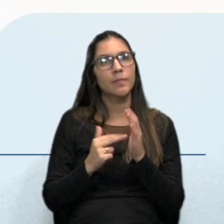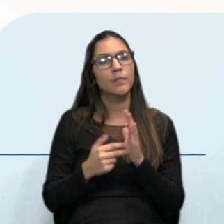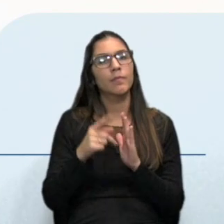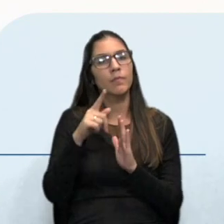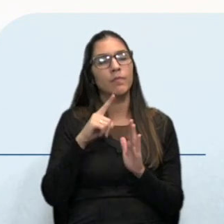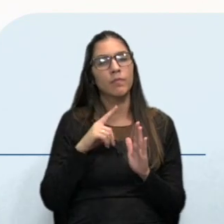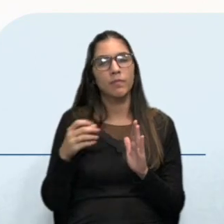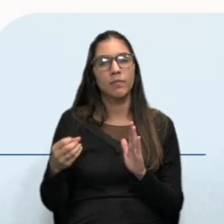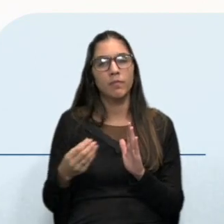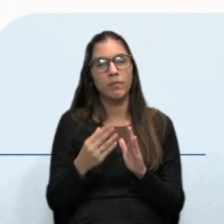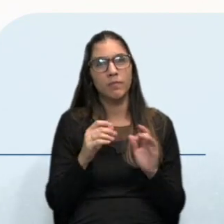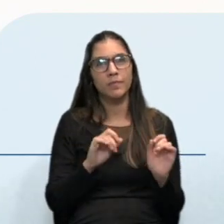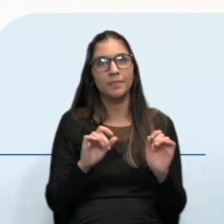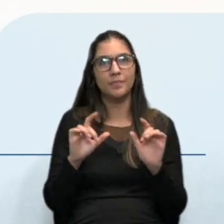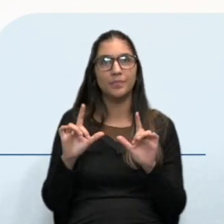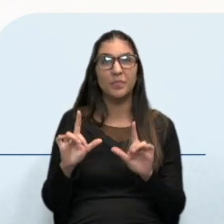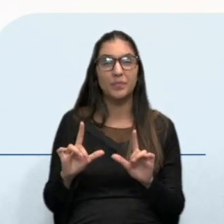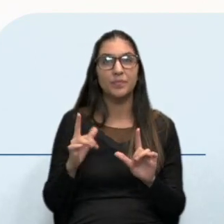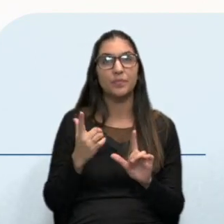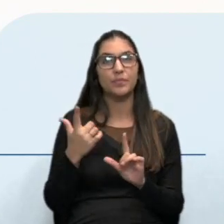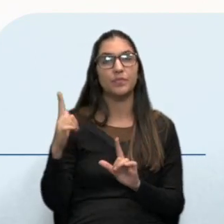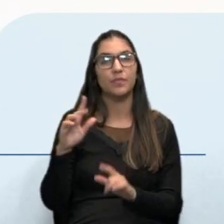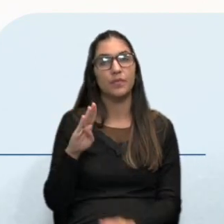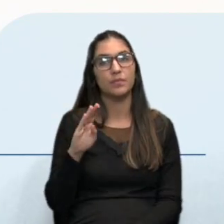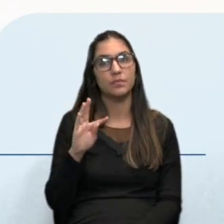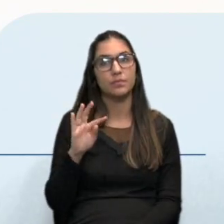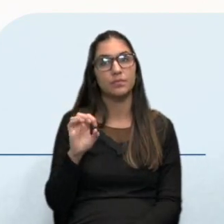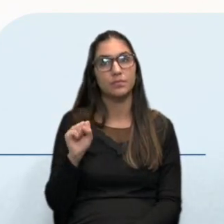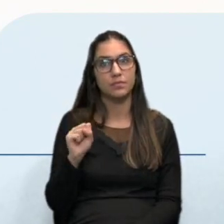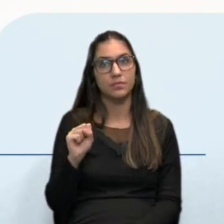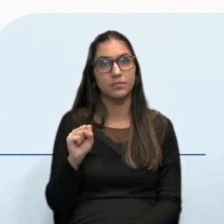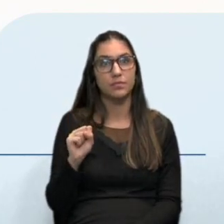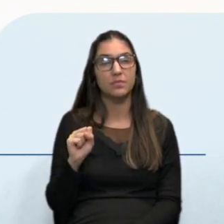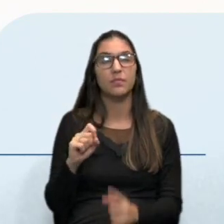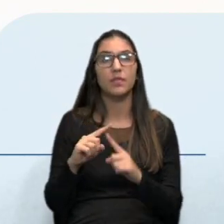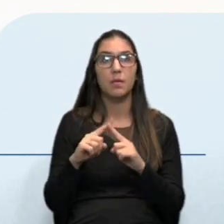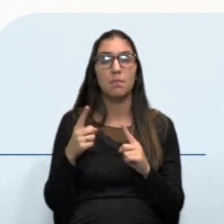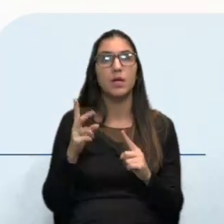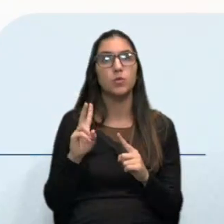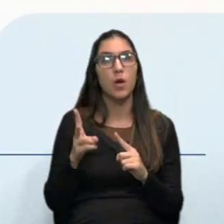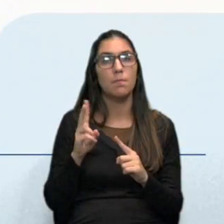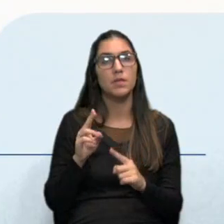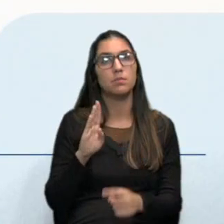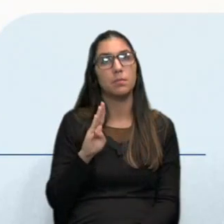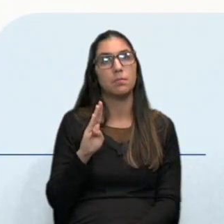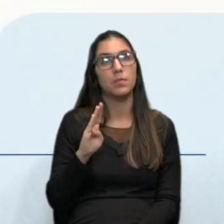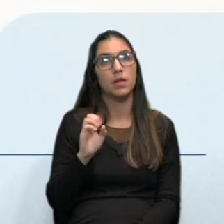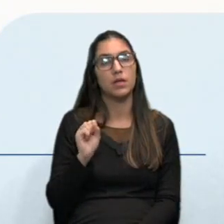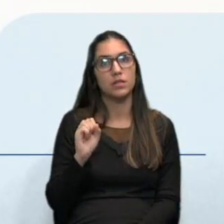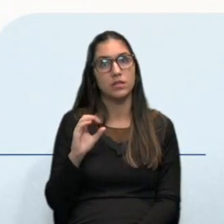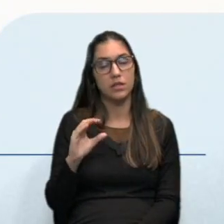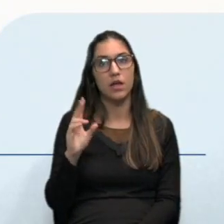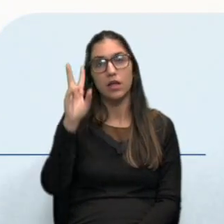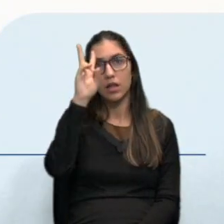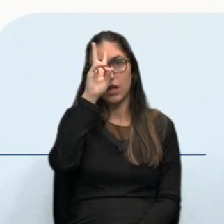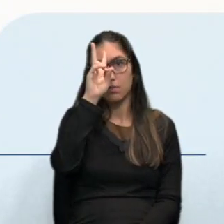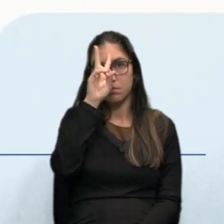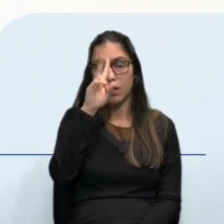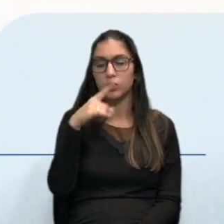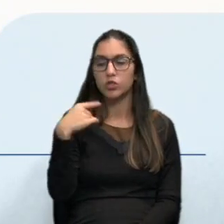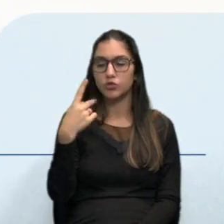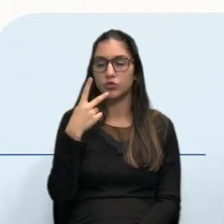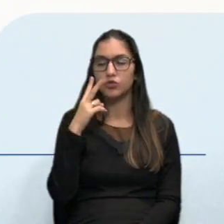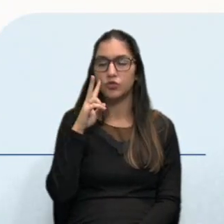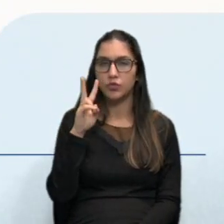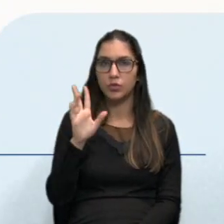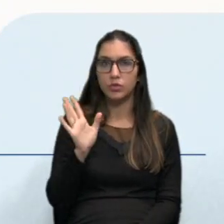tem um novo canal em outra BTS, mas com a mesma BSC. Lembrando, a gente acabou de